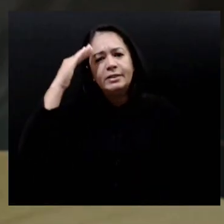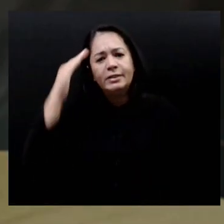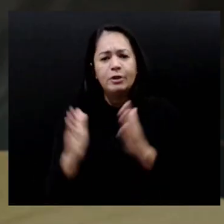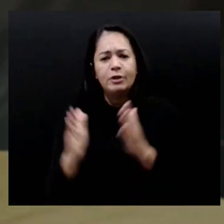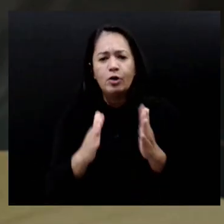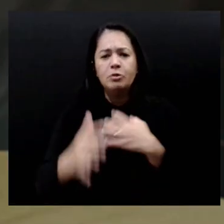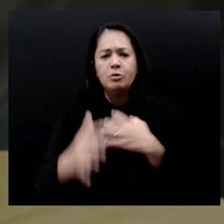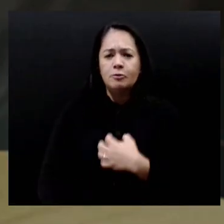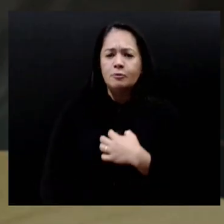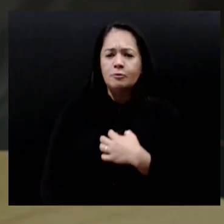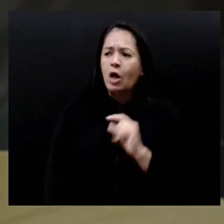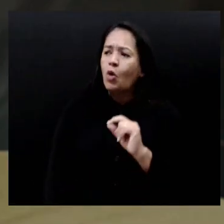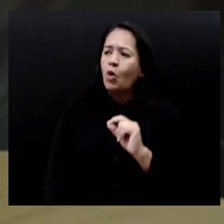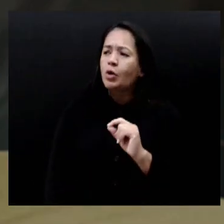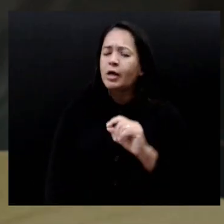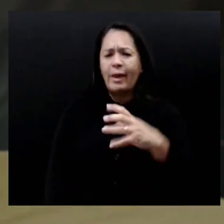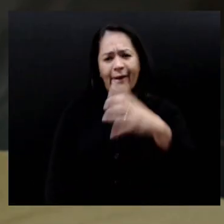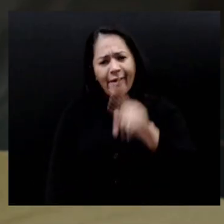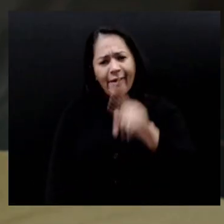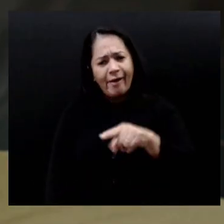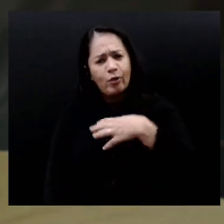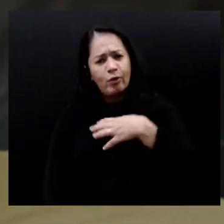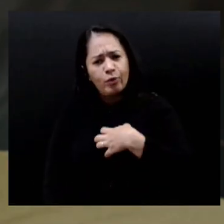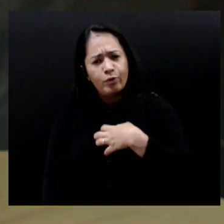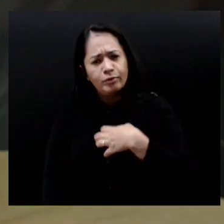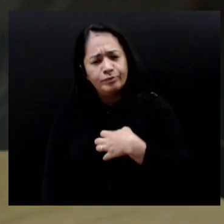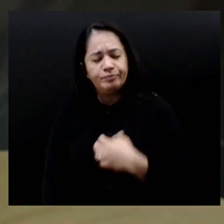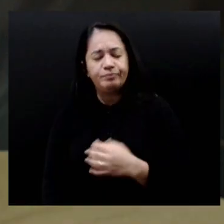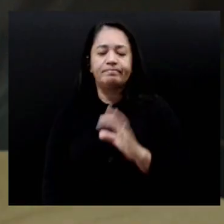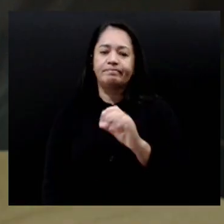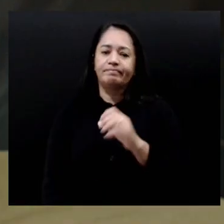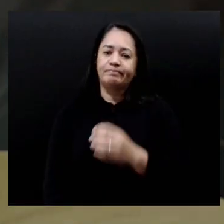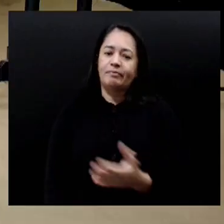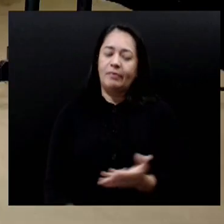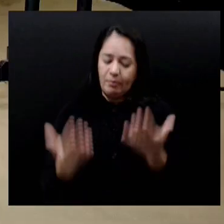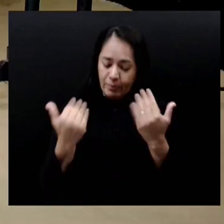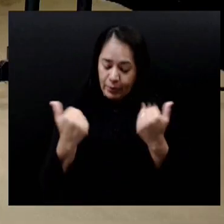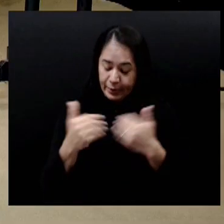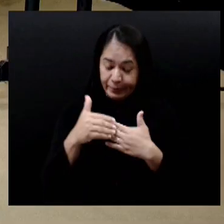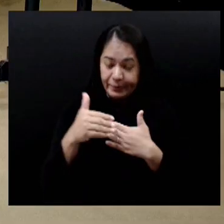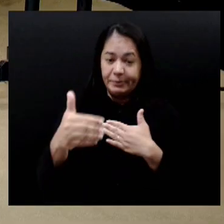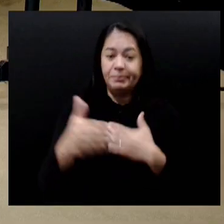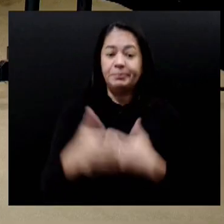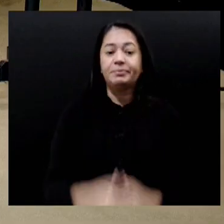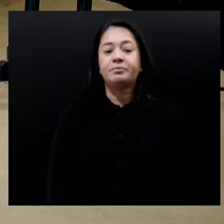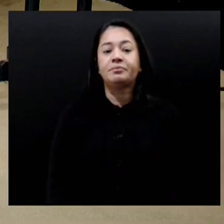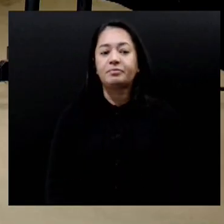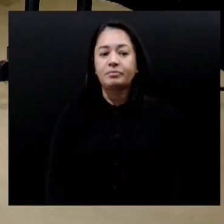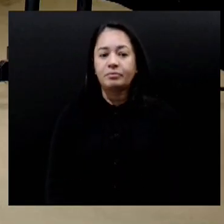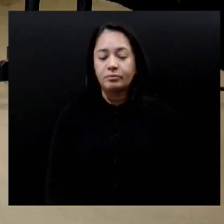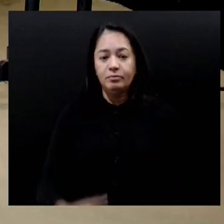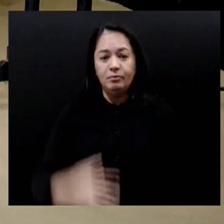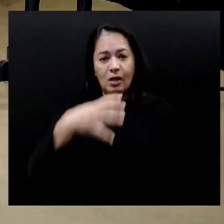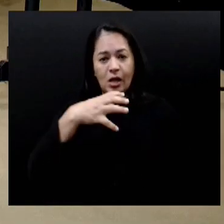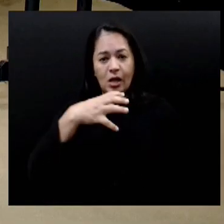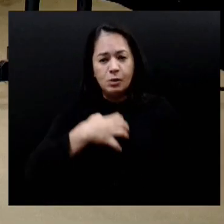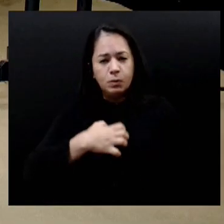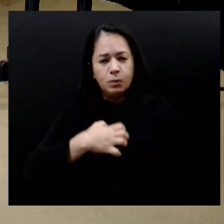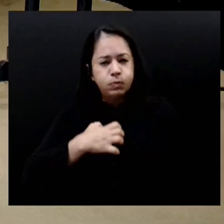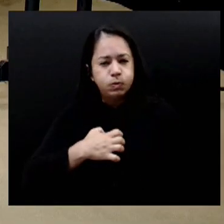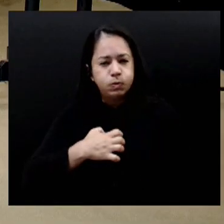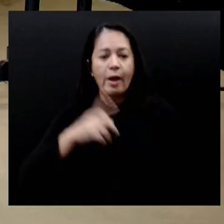Como ela se manifesta? Perfeito, é um bom ponto de partida, né? A raiva é um sentimento, é uma